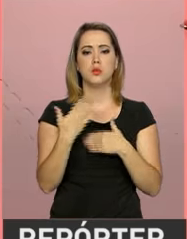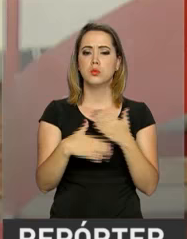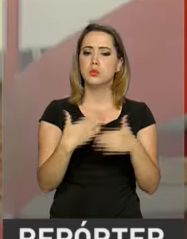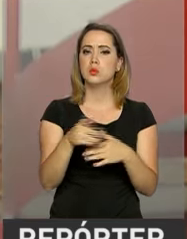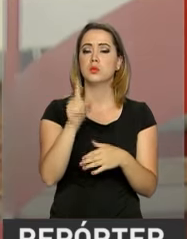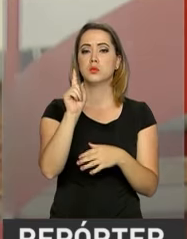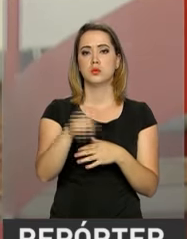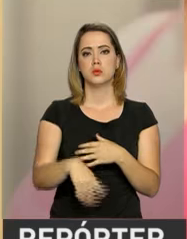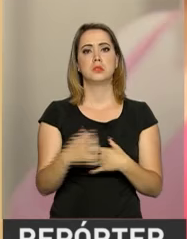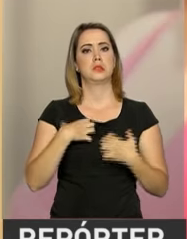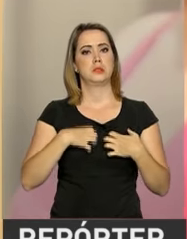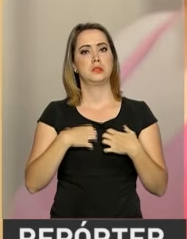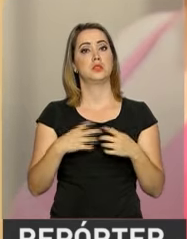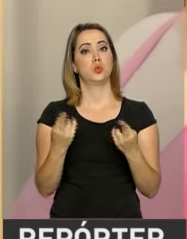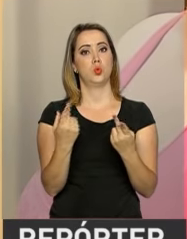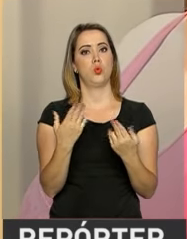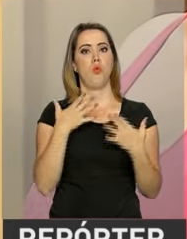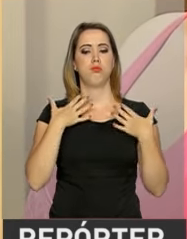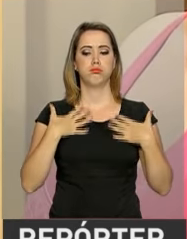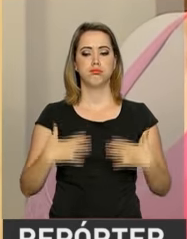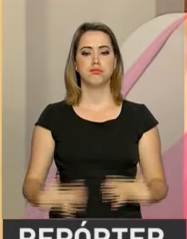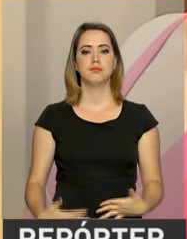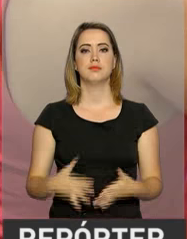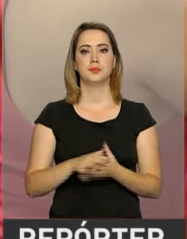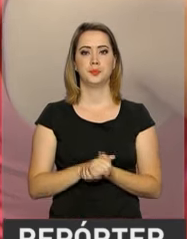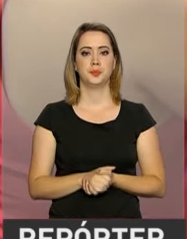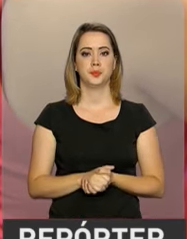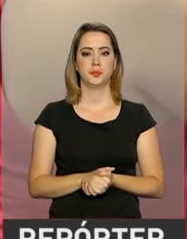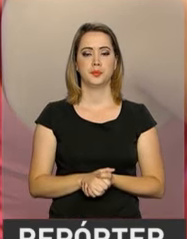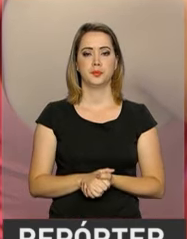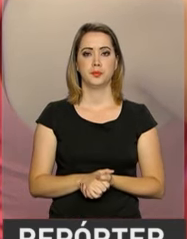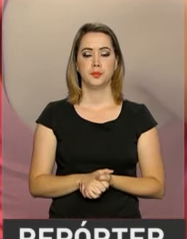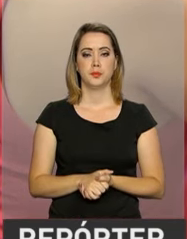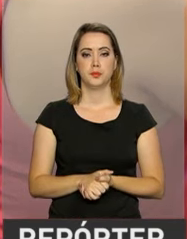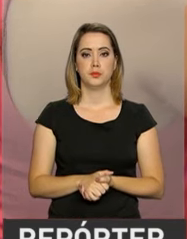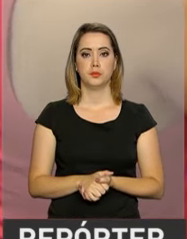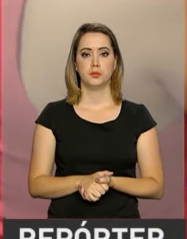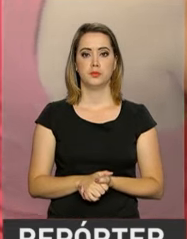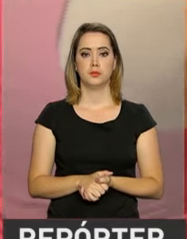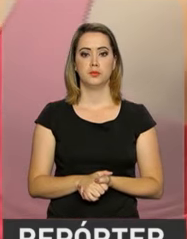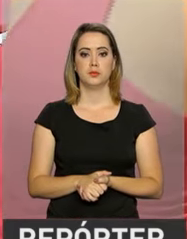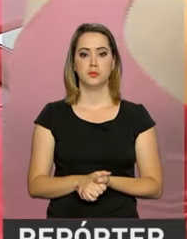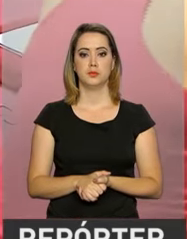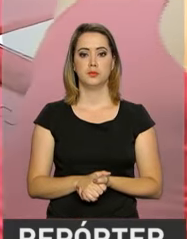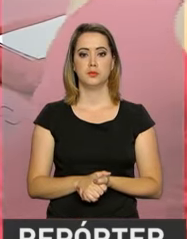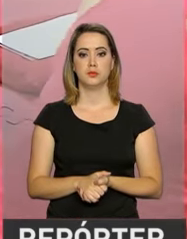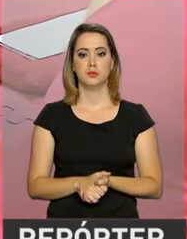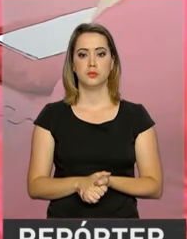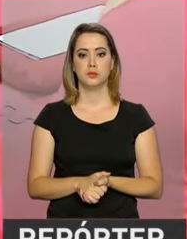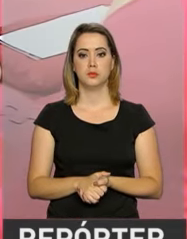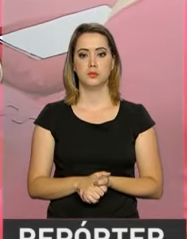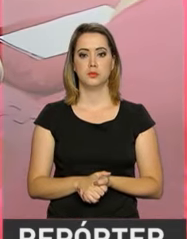é rapidamente sentido no corpo né na terceira a gente faz uma